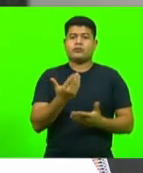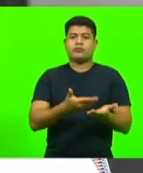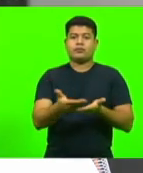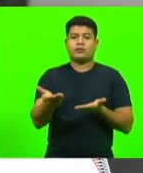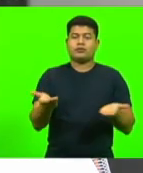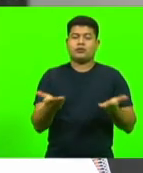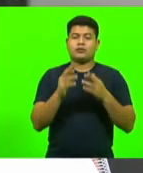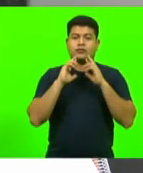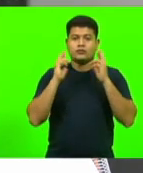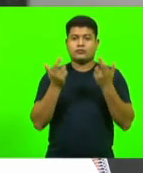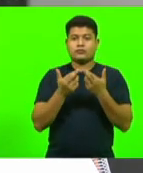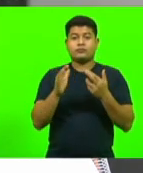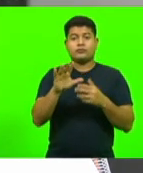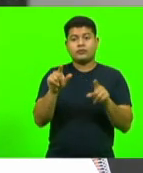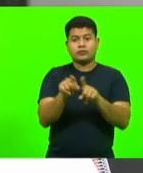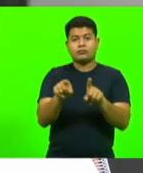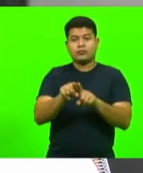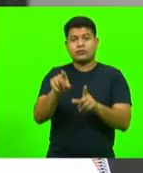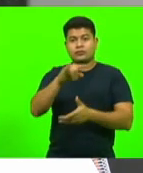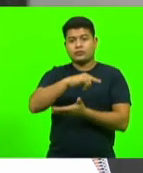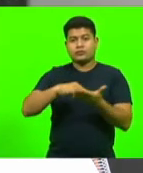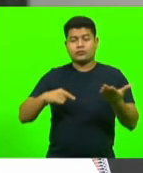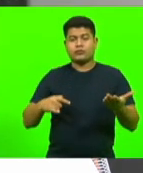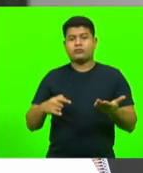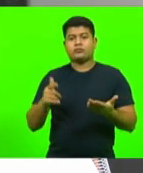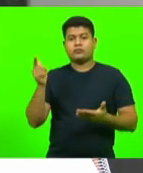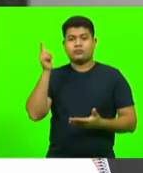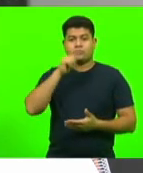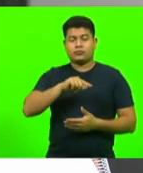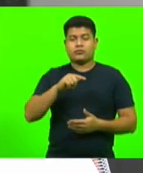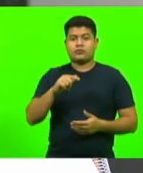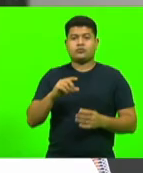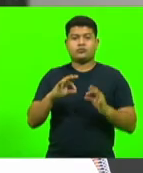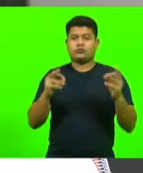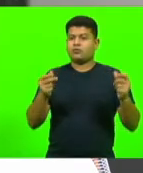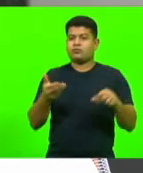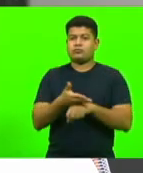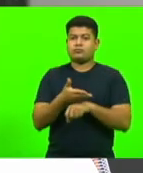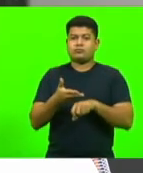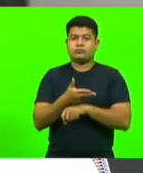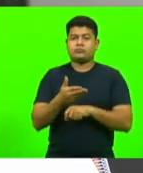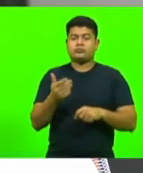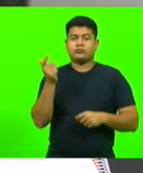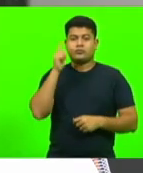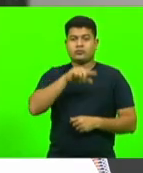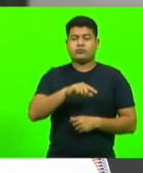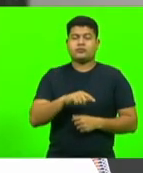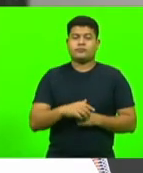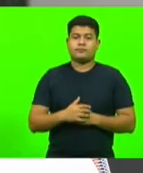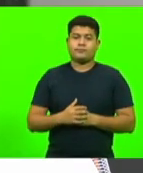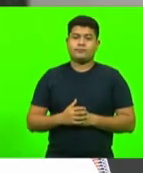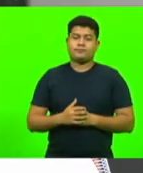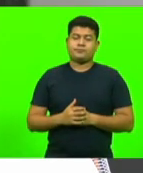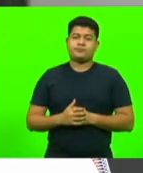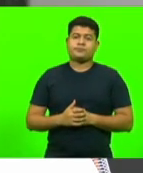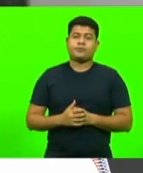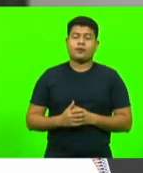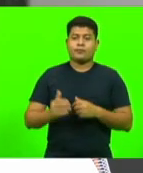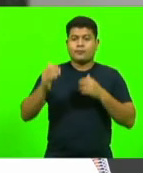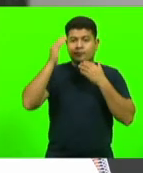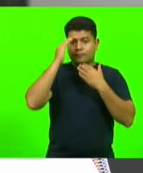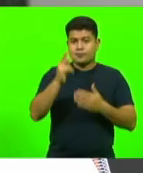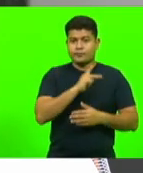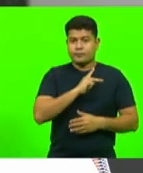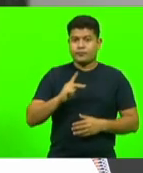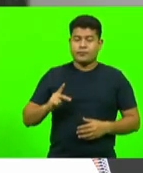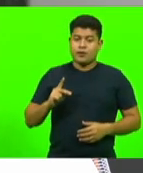mas também para esse documento ficar acessível a quem interessar possa Muito obrigado então Professor Nós